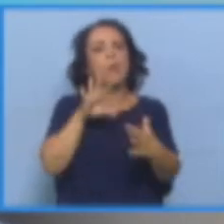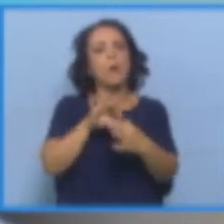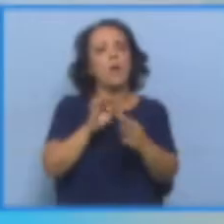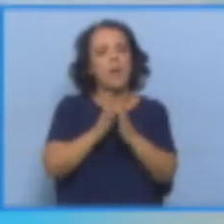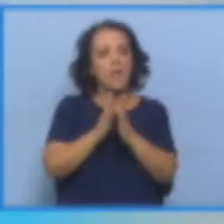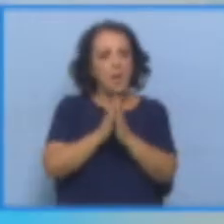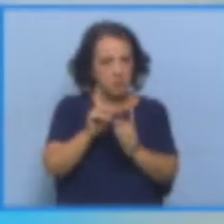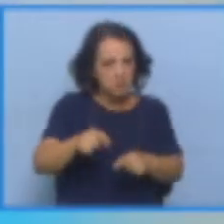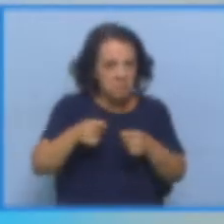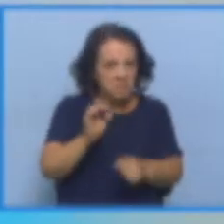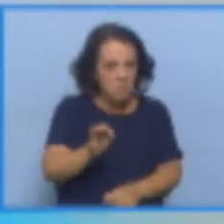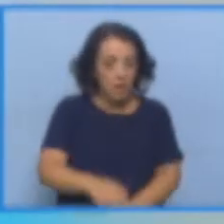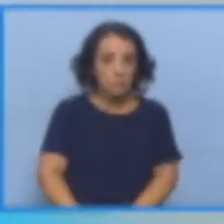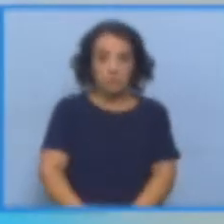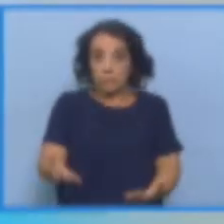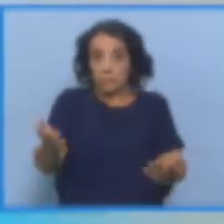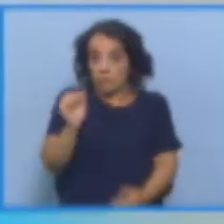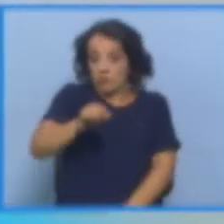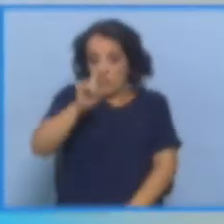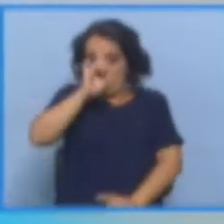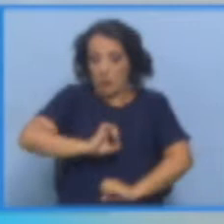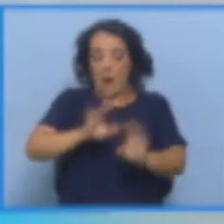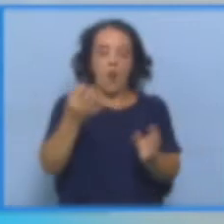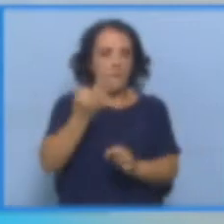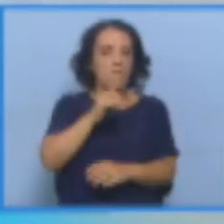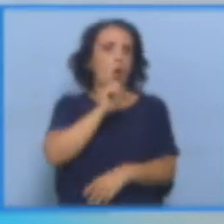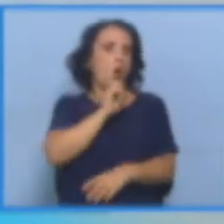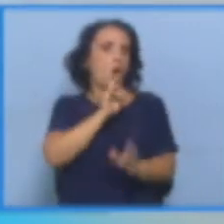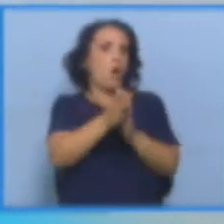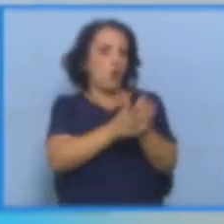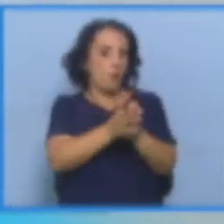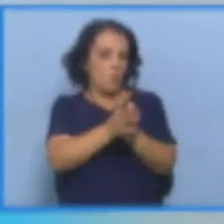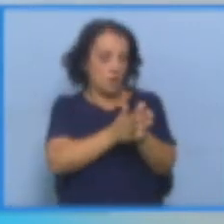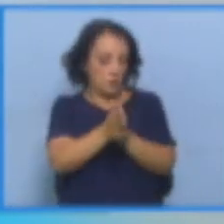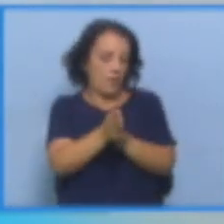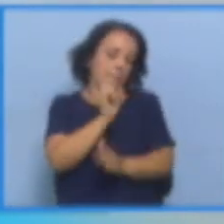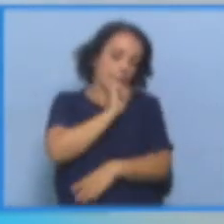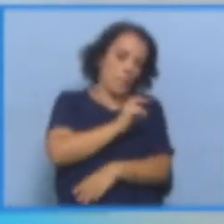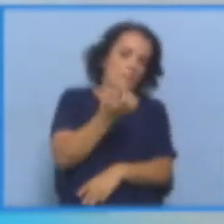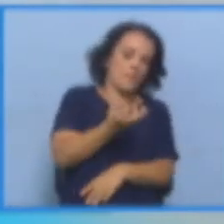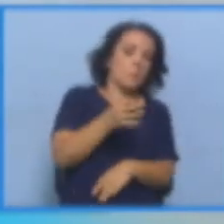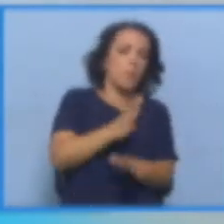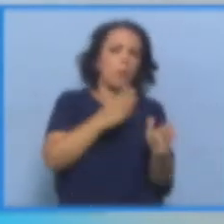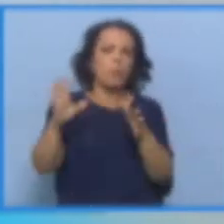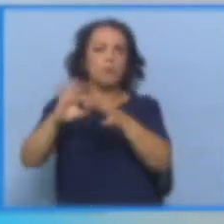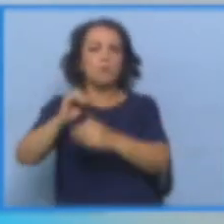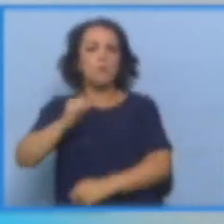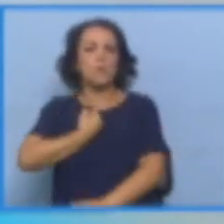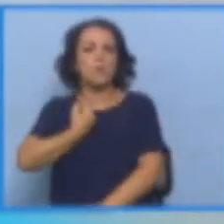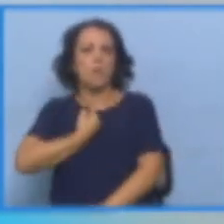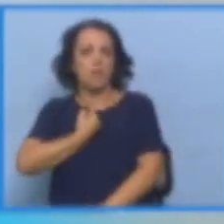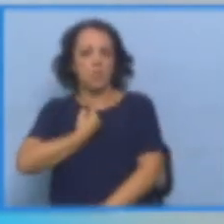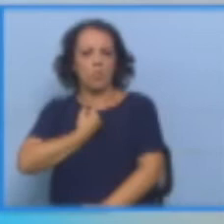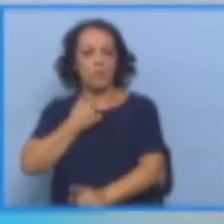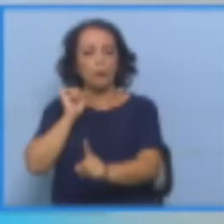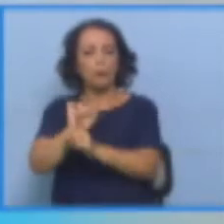outra maneira, não, nem sequer é só uma questão de oportunidade, embora também possa ser assim, porque é uma questão de identidade daquilo que a